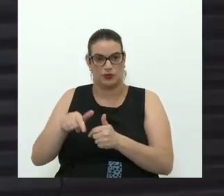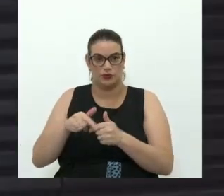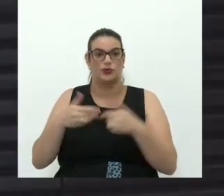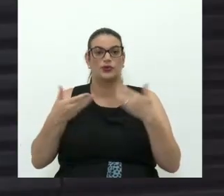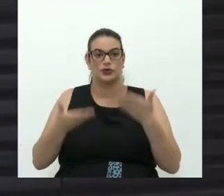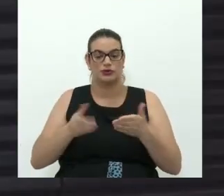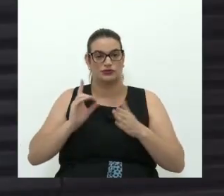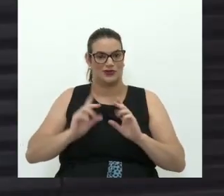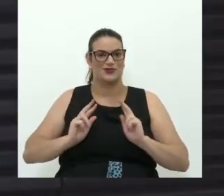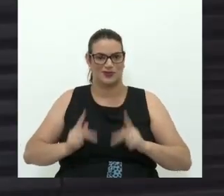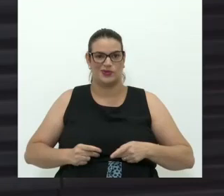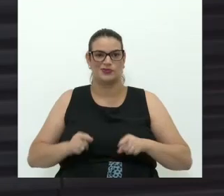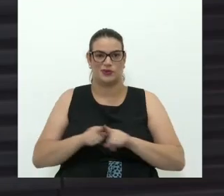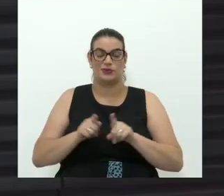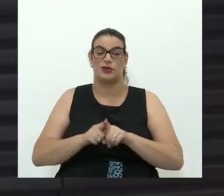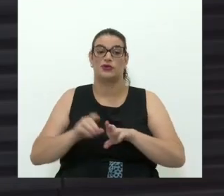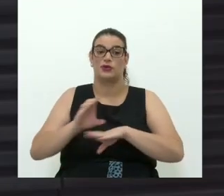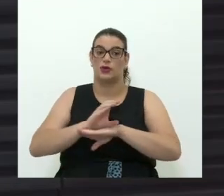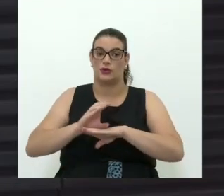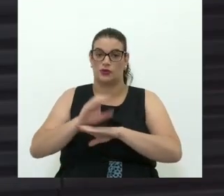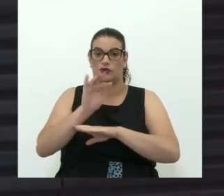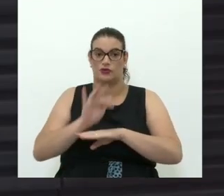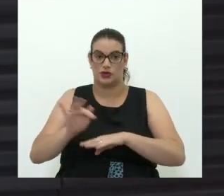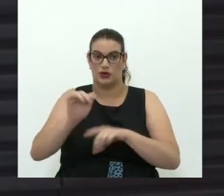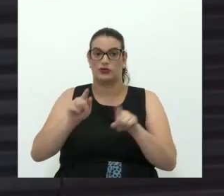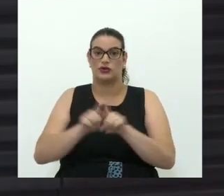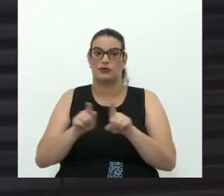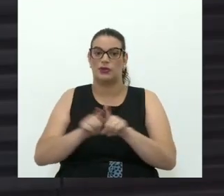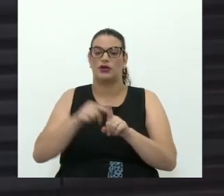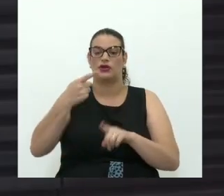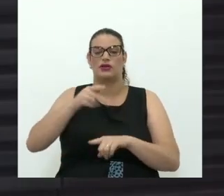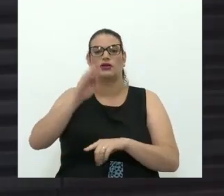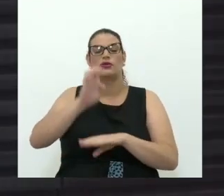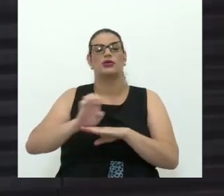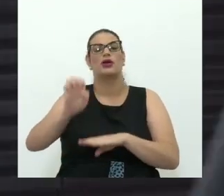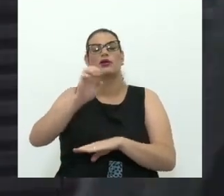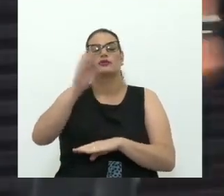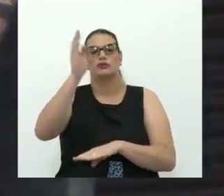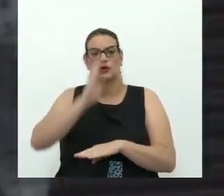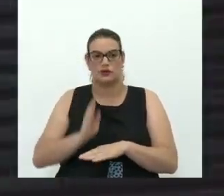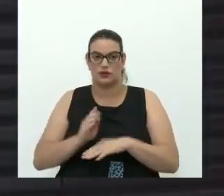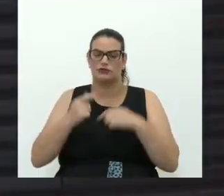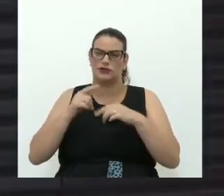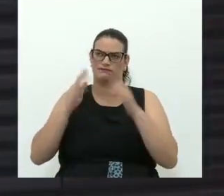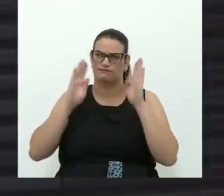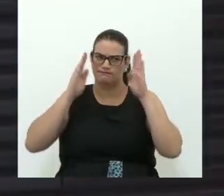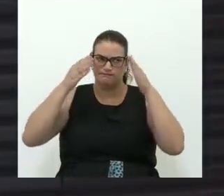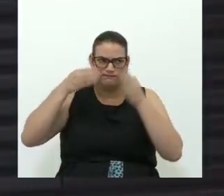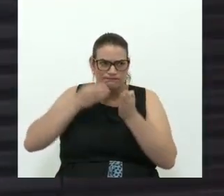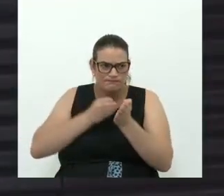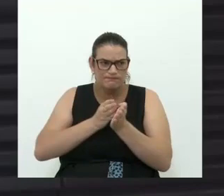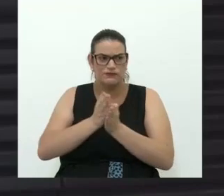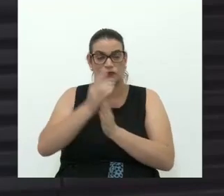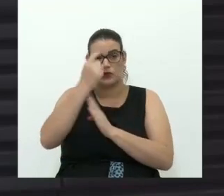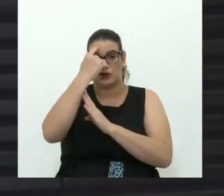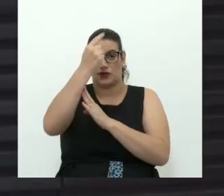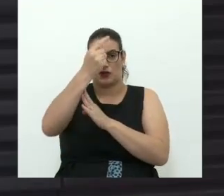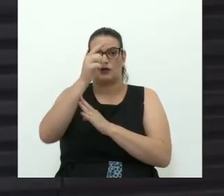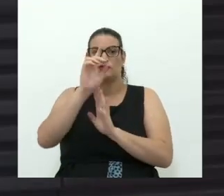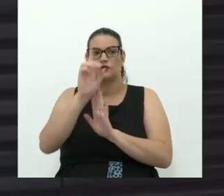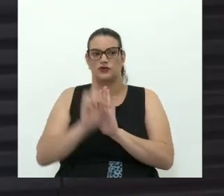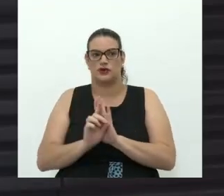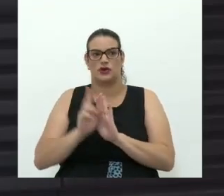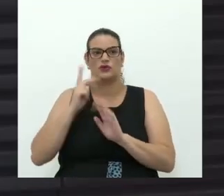sentido tanto a Constituição Federal Como o próprio estado brasileiro devem estar alinhados com uma ideia de direitos políticos que vai muito